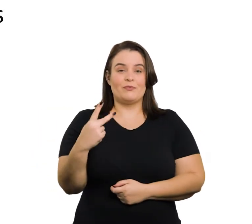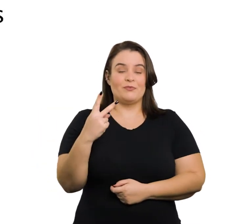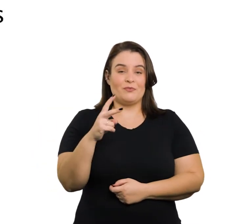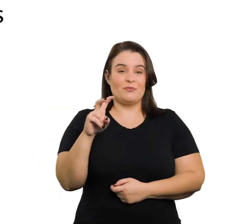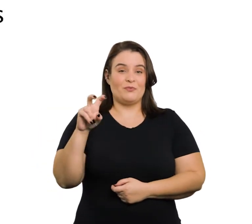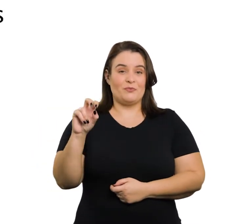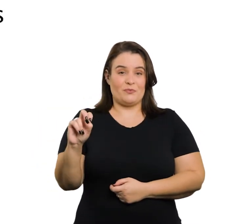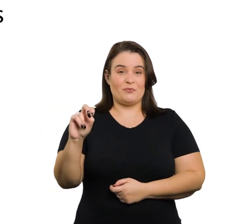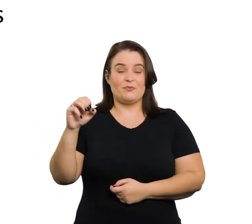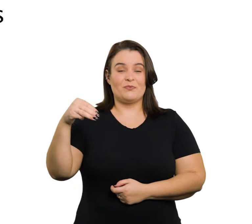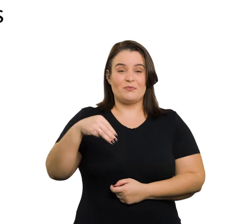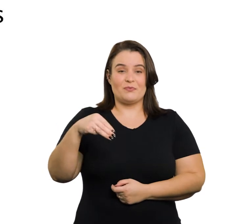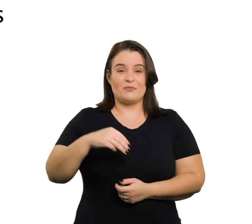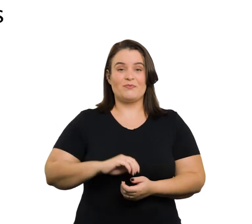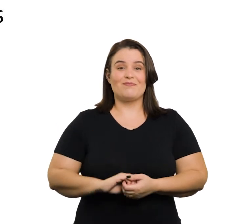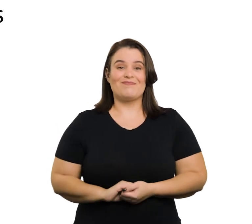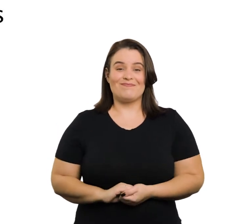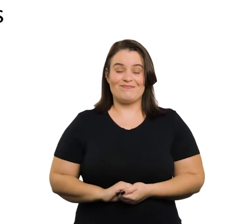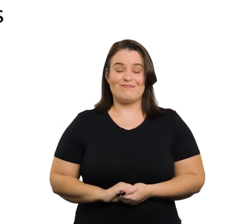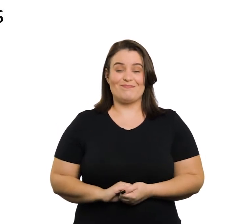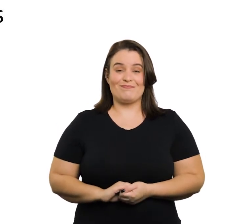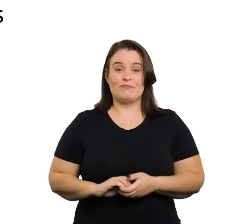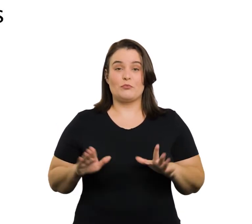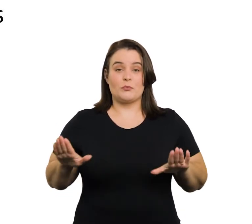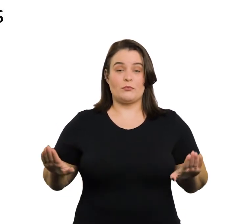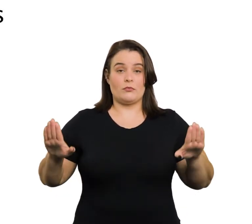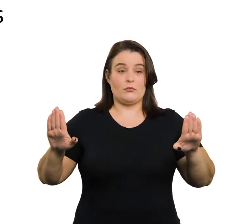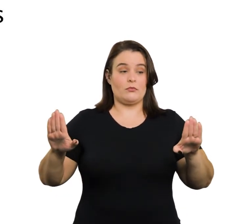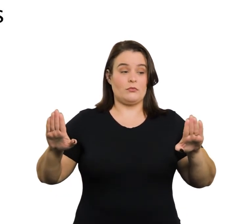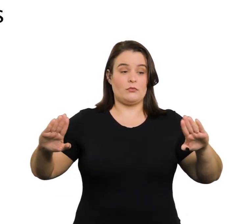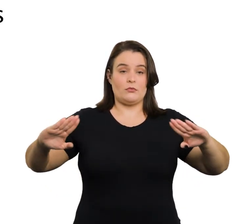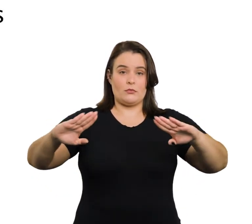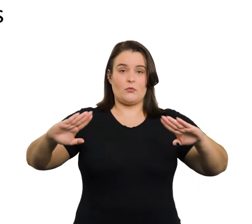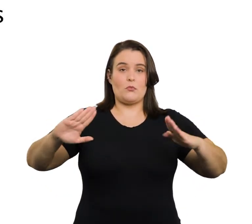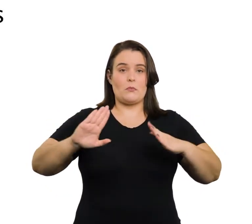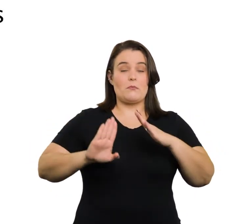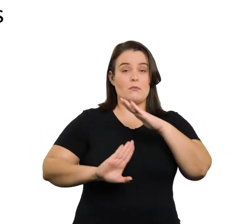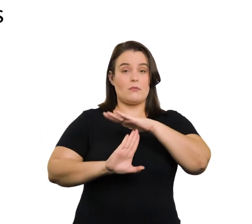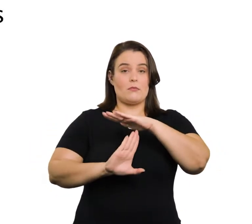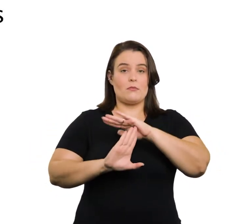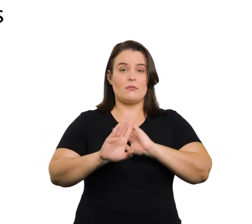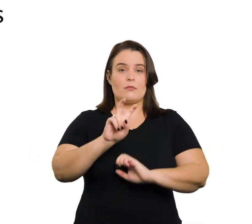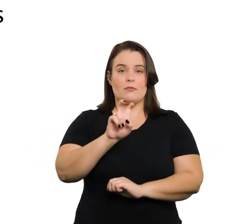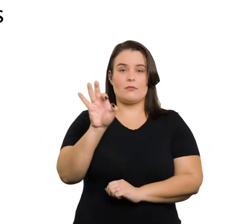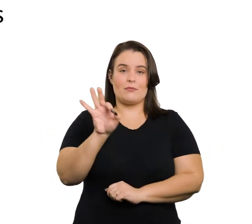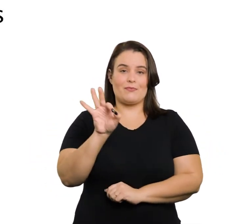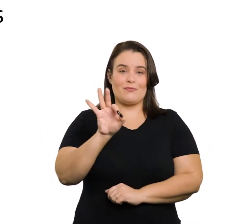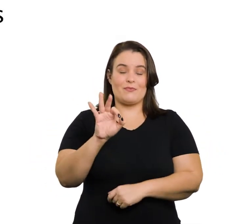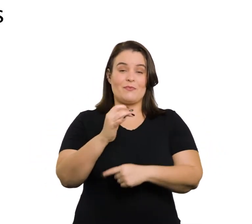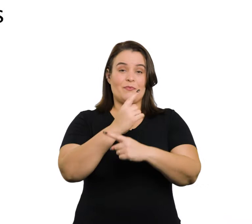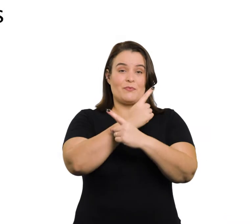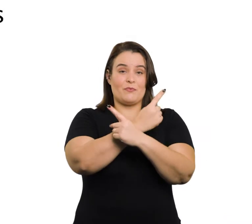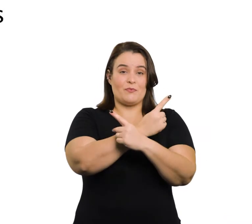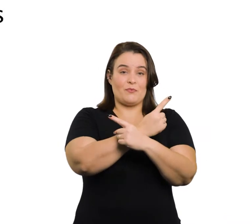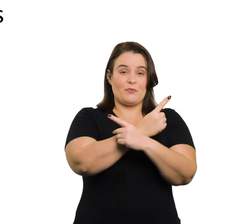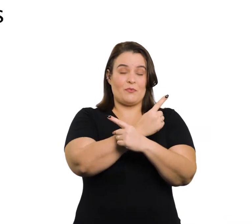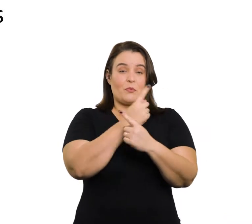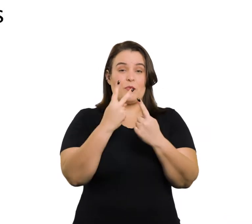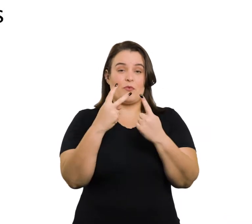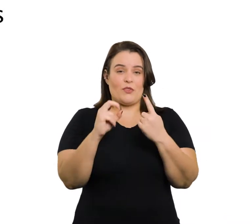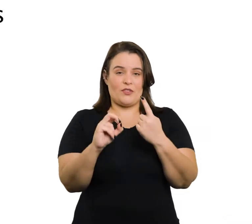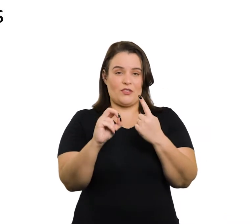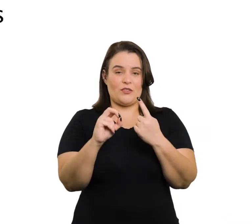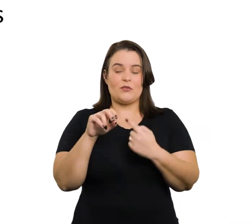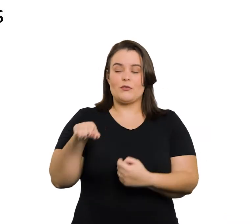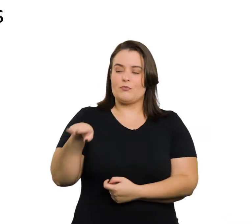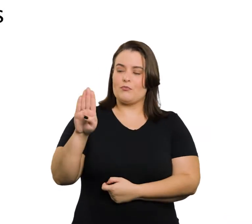largura mínima de 1,50 metros, com rampas laterais com inclinação máxima de 5%, 1 por